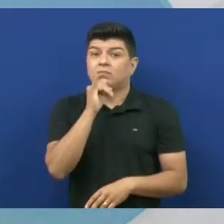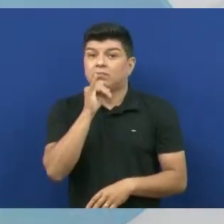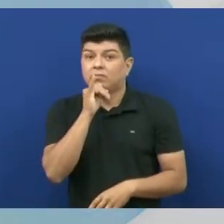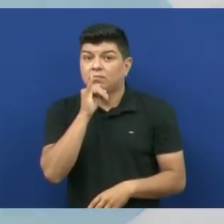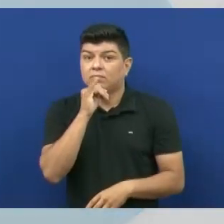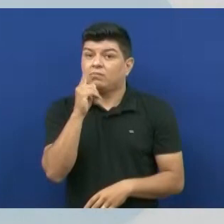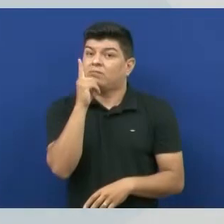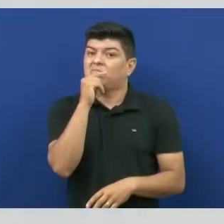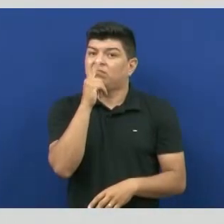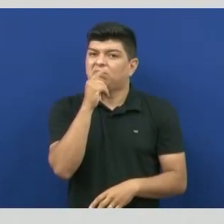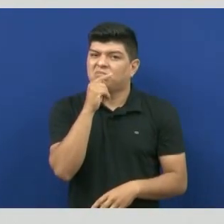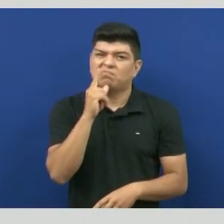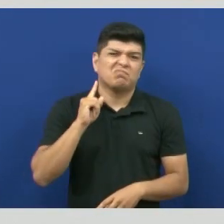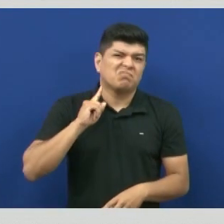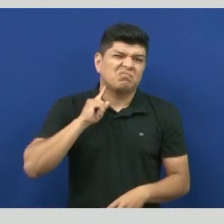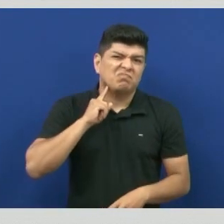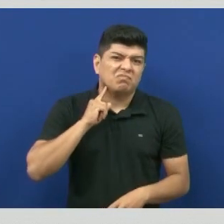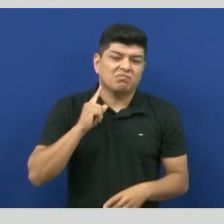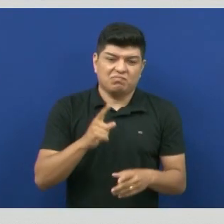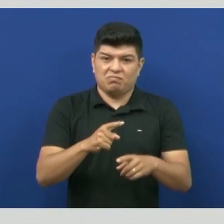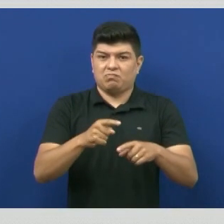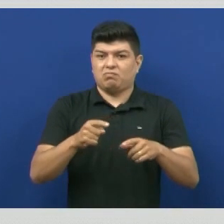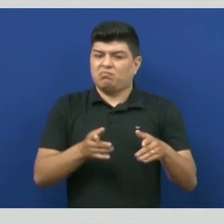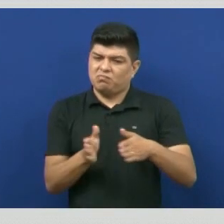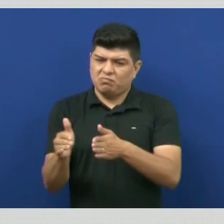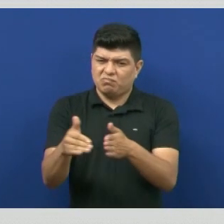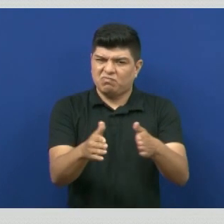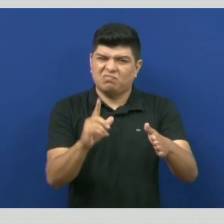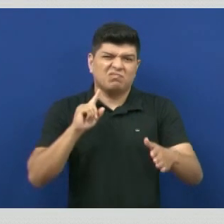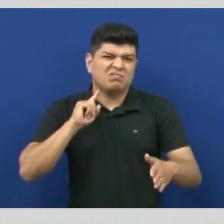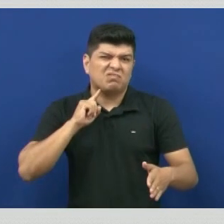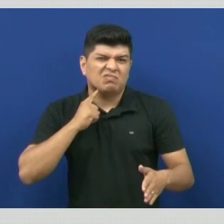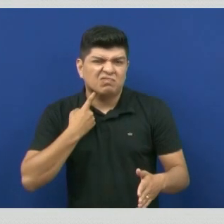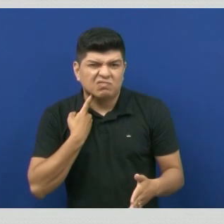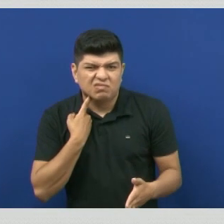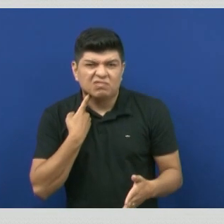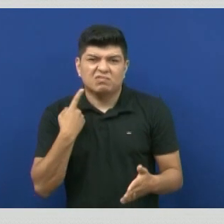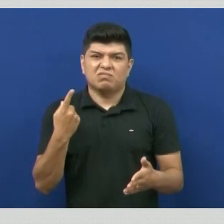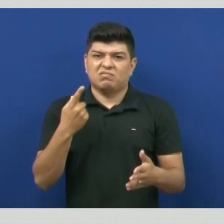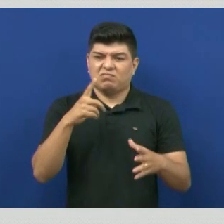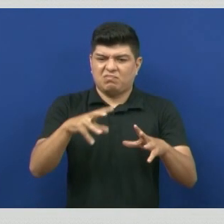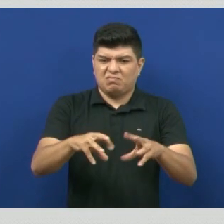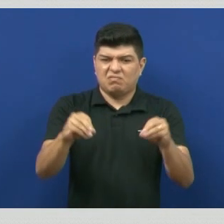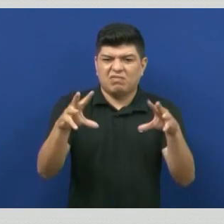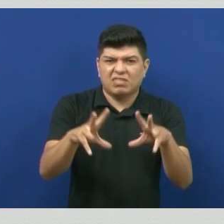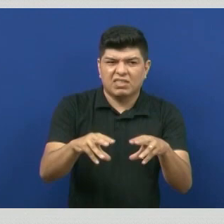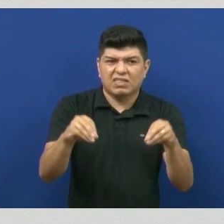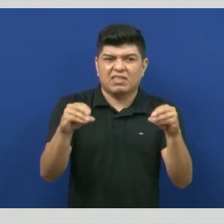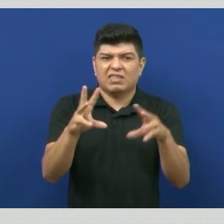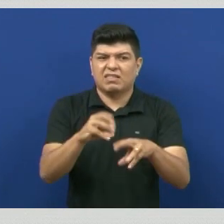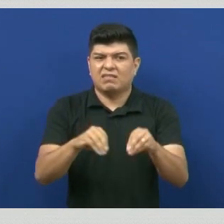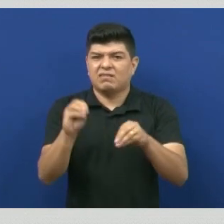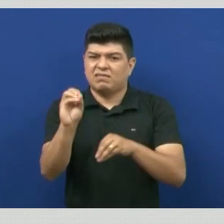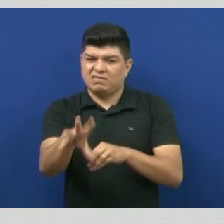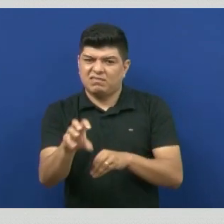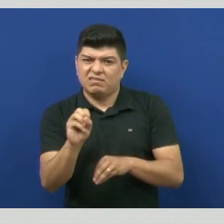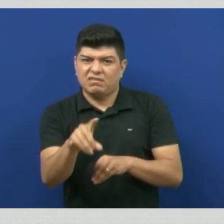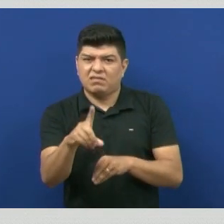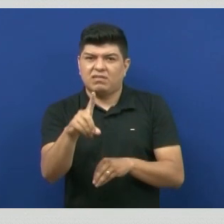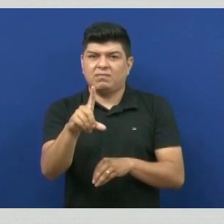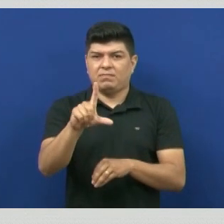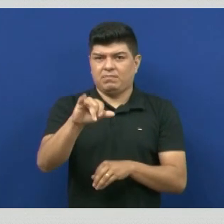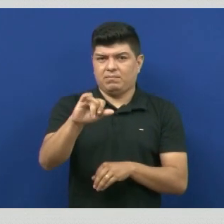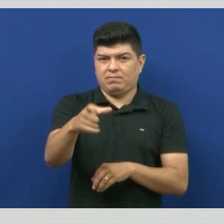rio contaminado, onde eu tenho despejo de esgoto, muito plástico jogado, lixo, toda